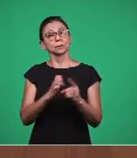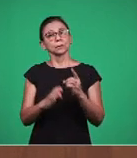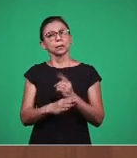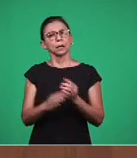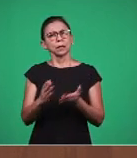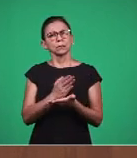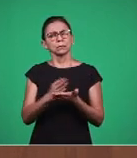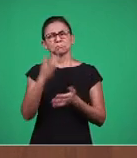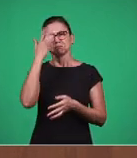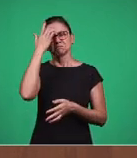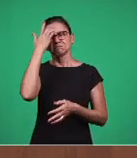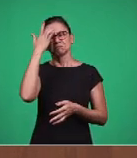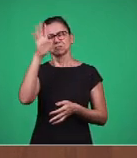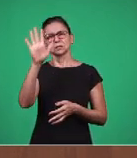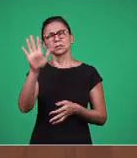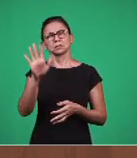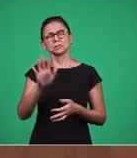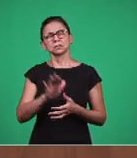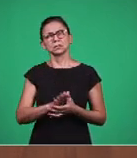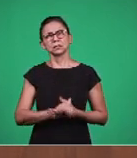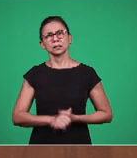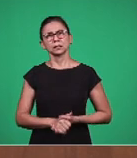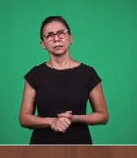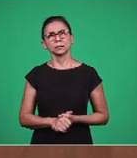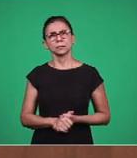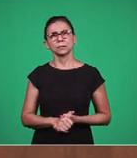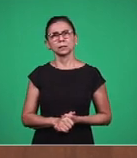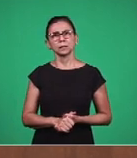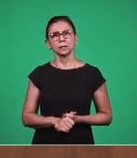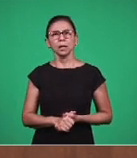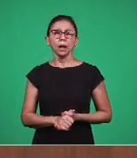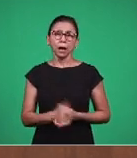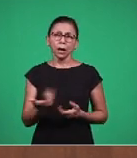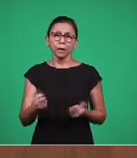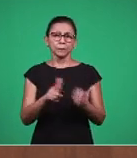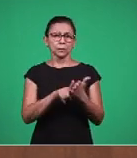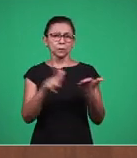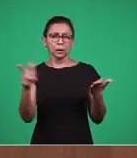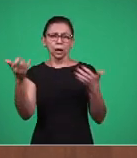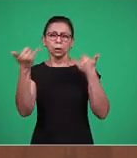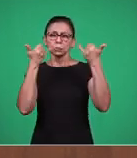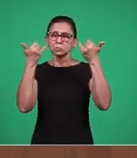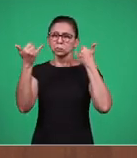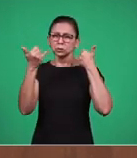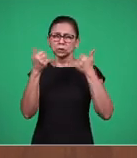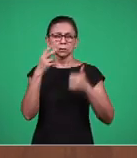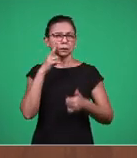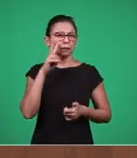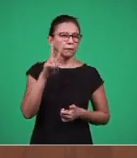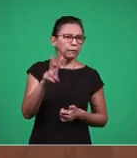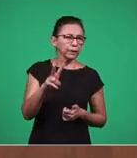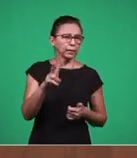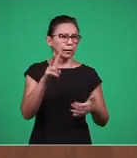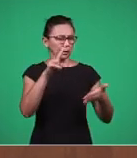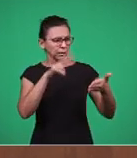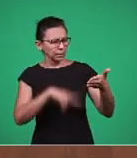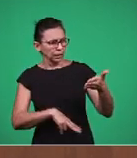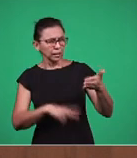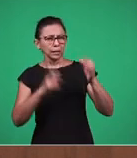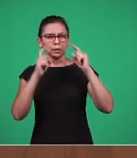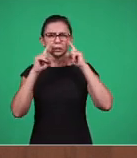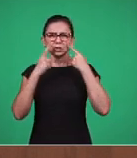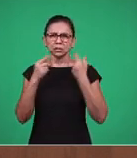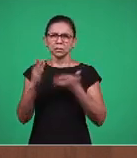sabem, veem os fatos, os acontecimentos, choram, lamentam, alguns já até se